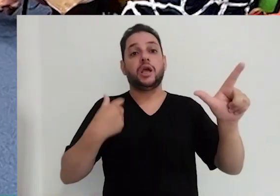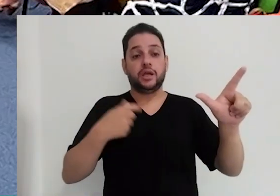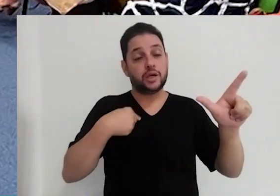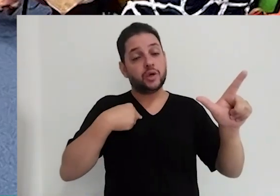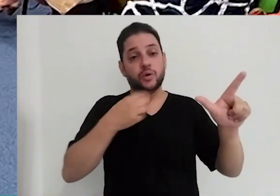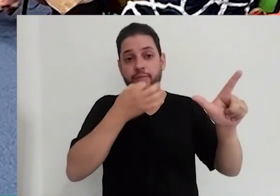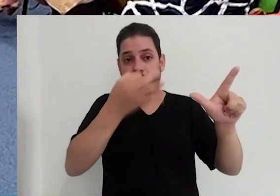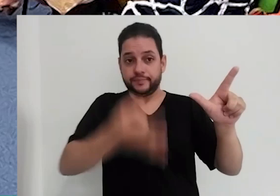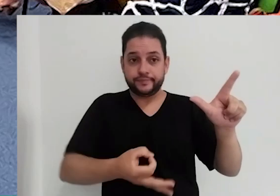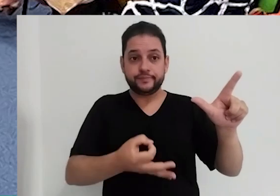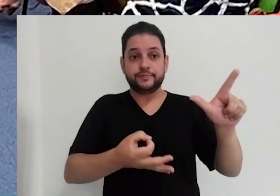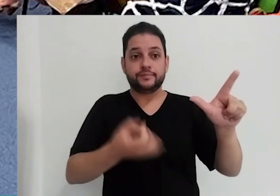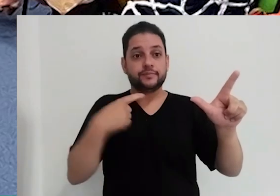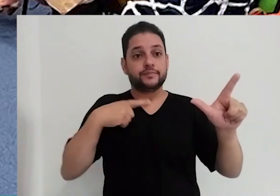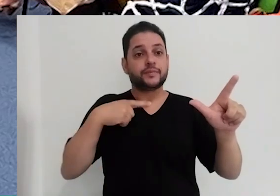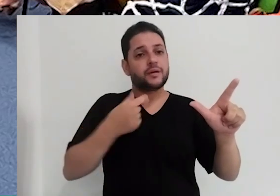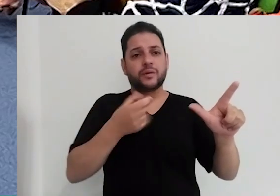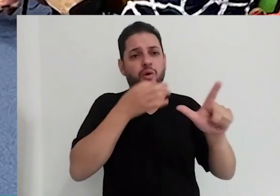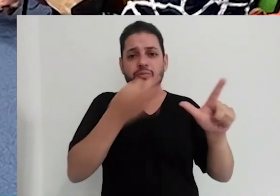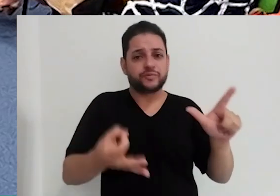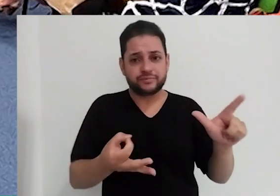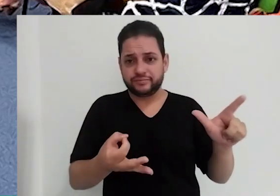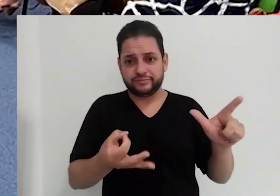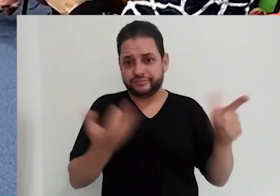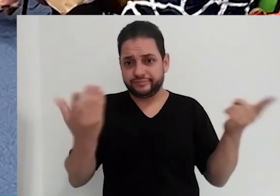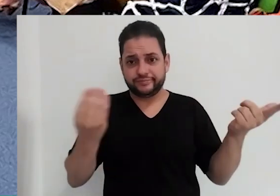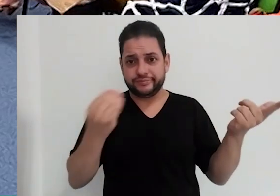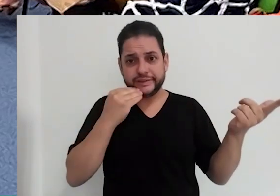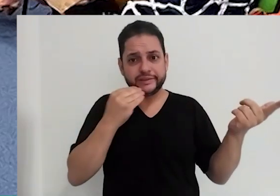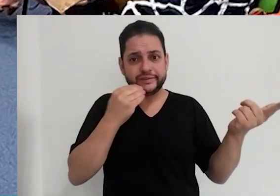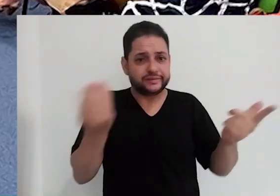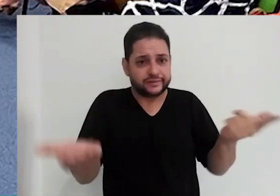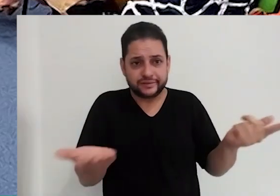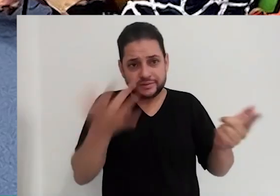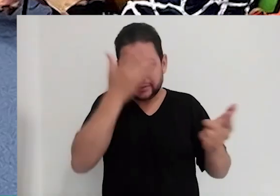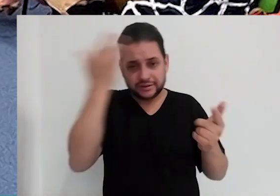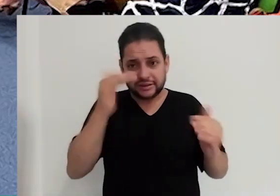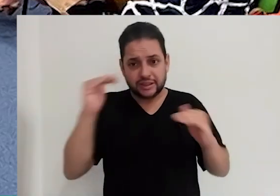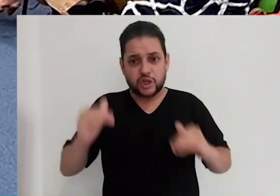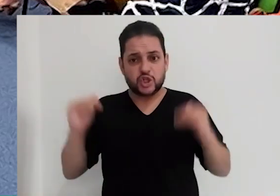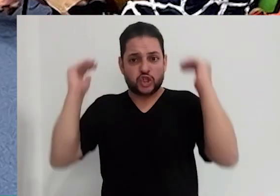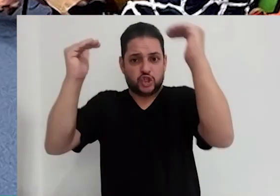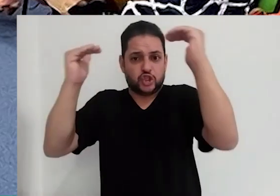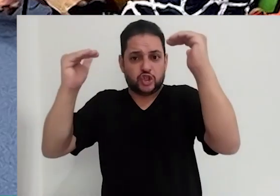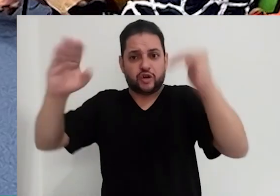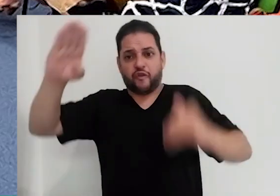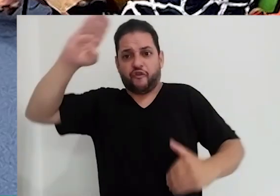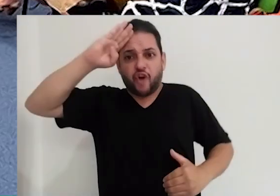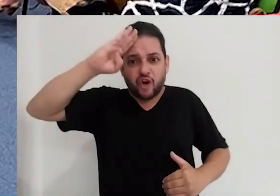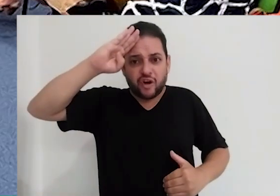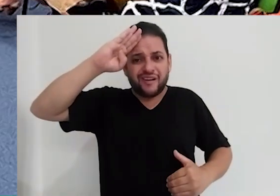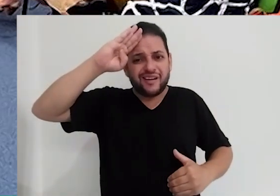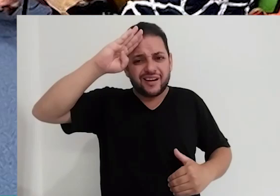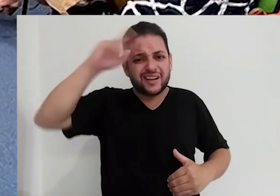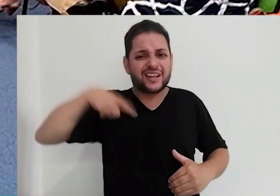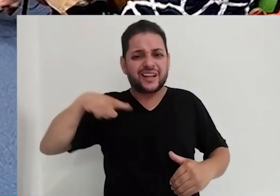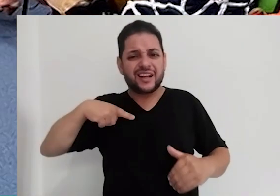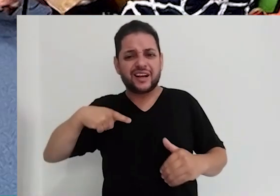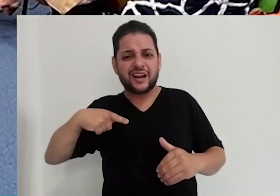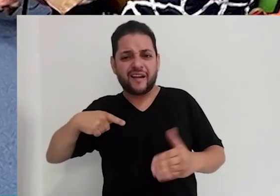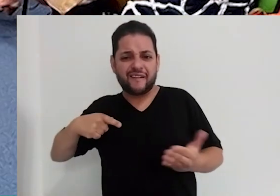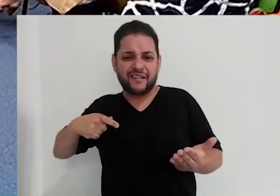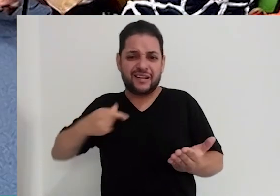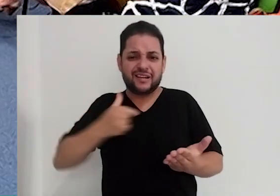obviamente é tão Óbvio para mim é tão óbvio que uma pessoa de alta patente das Forças Armadas que tá atentando contra o